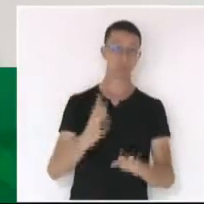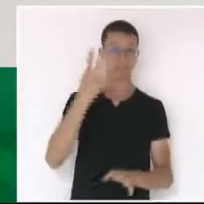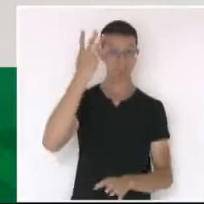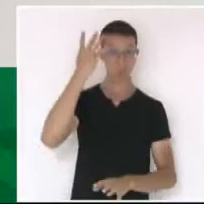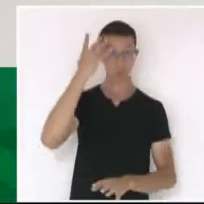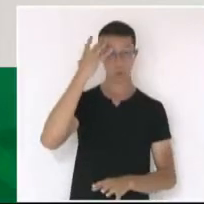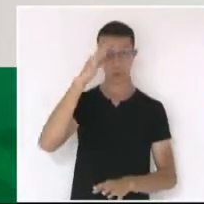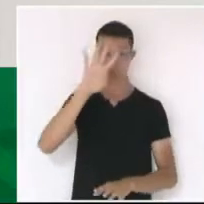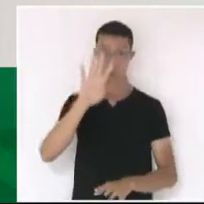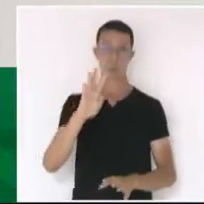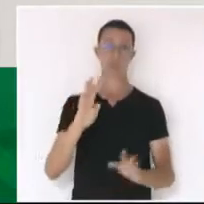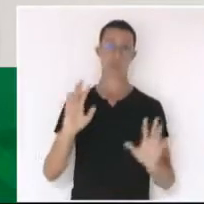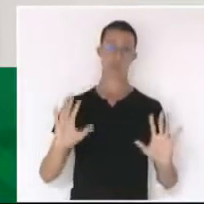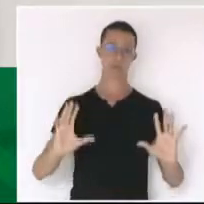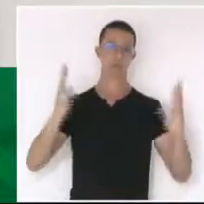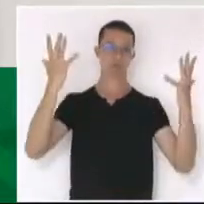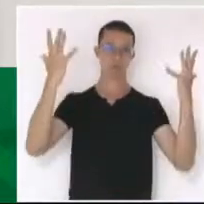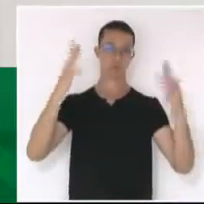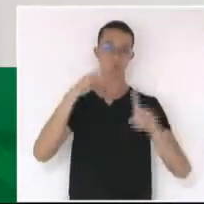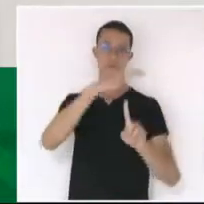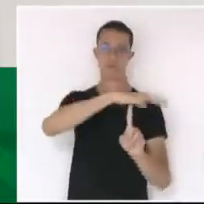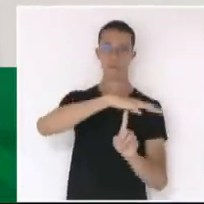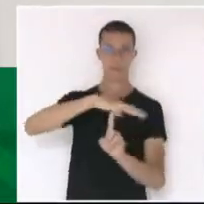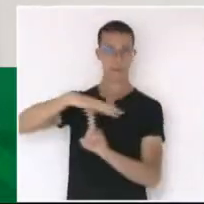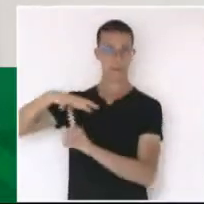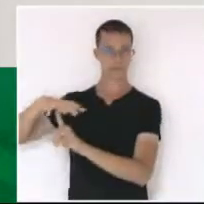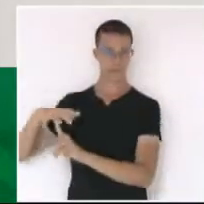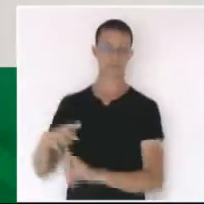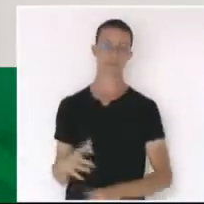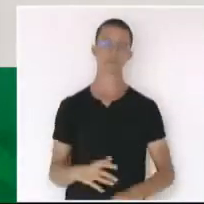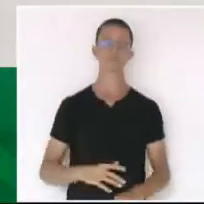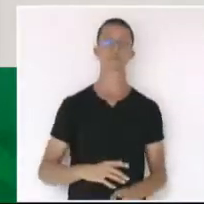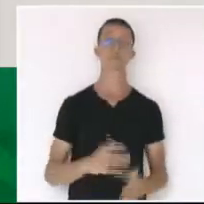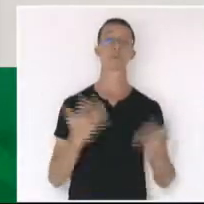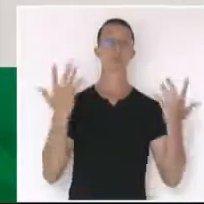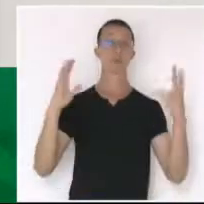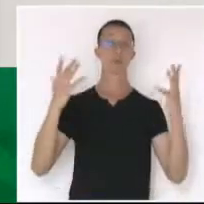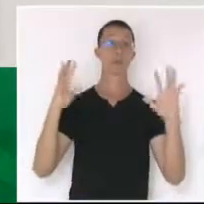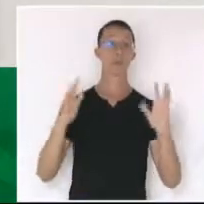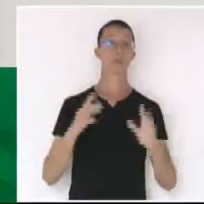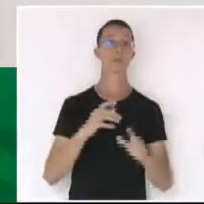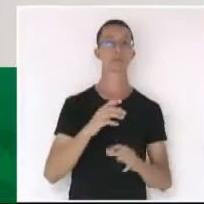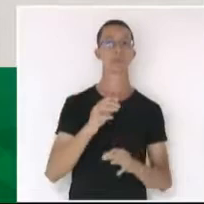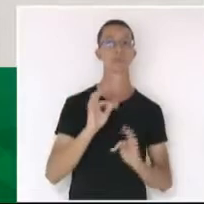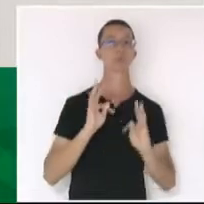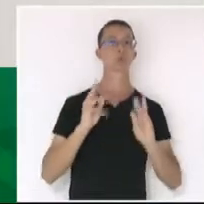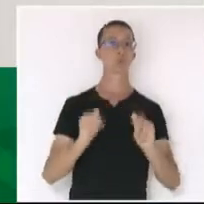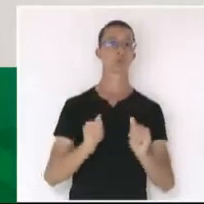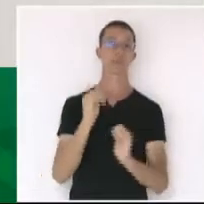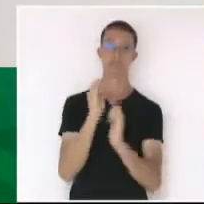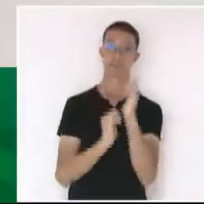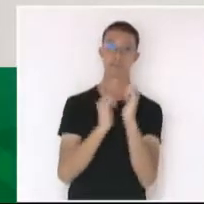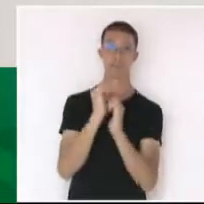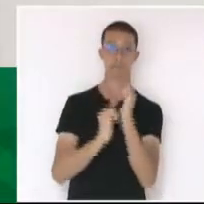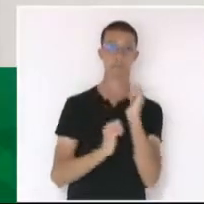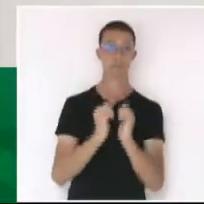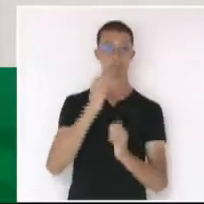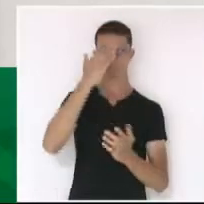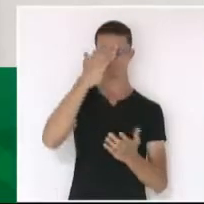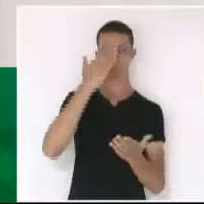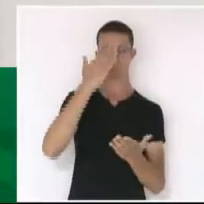e de parabéns hey a administração Municipal EA todos os empresários que acreditaram